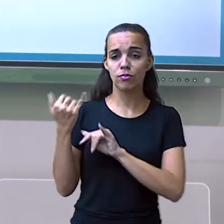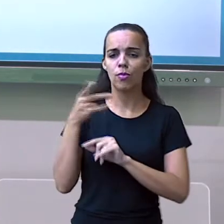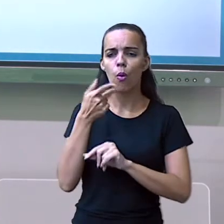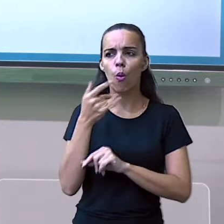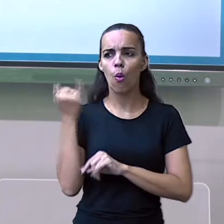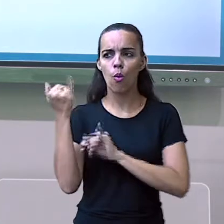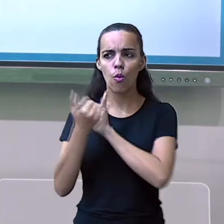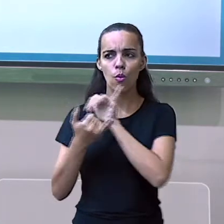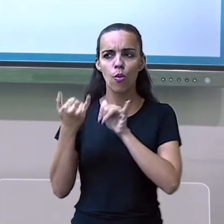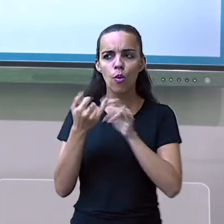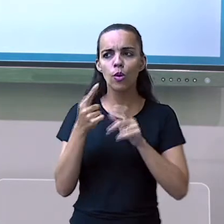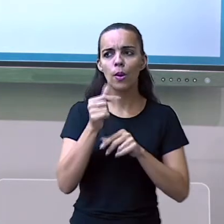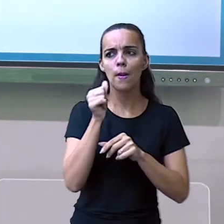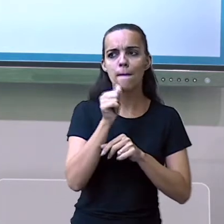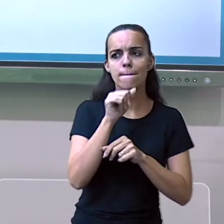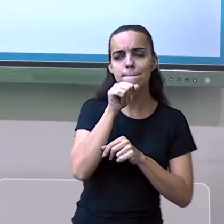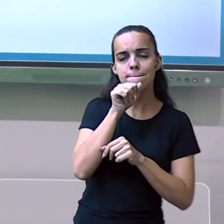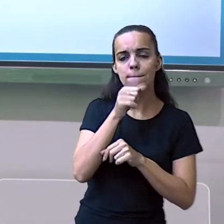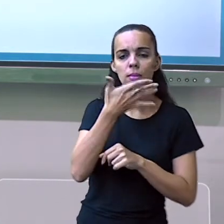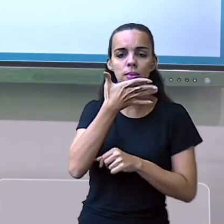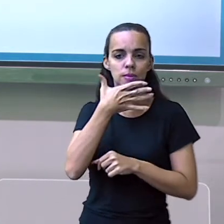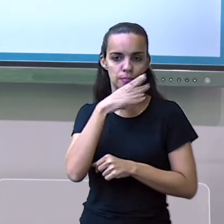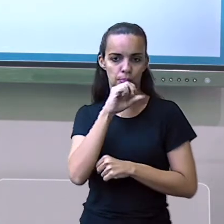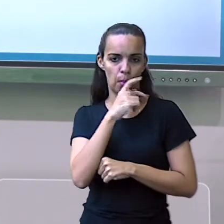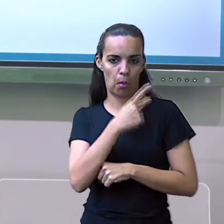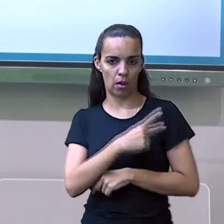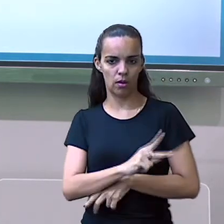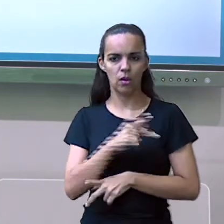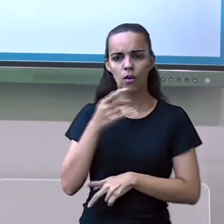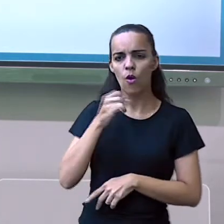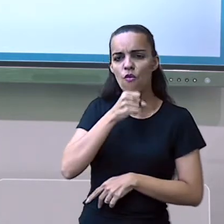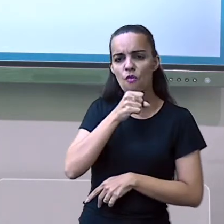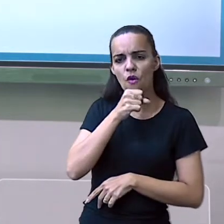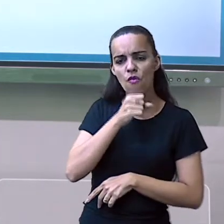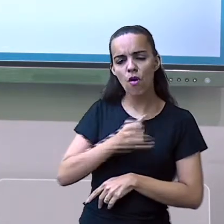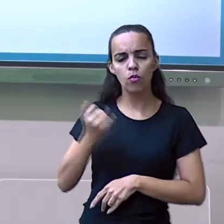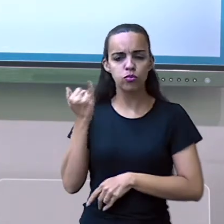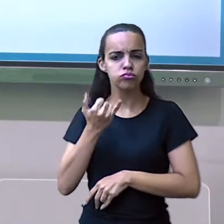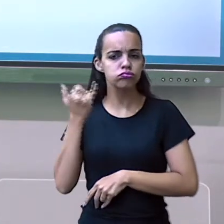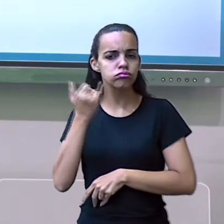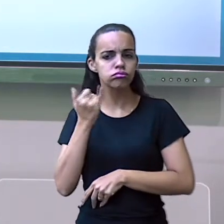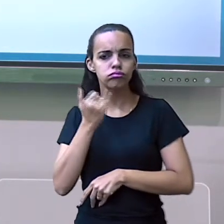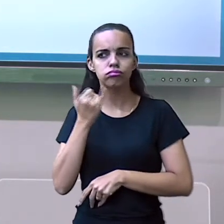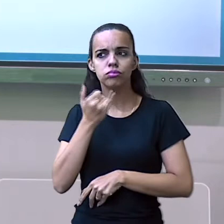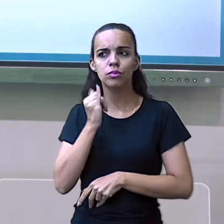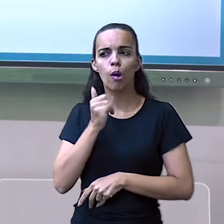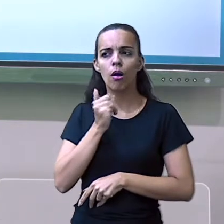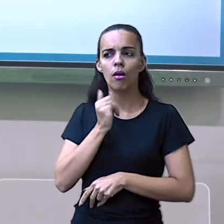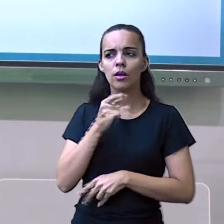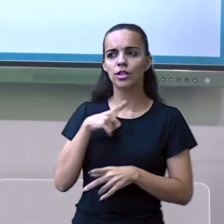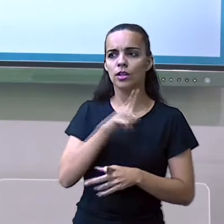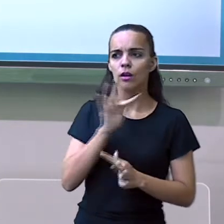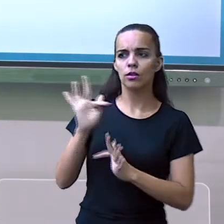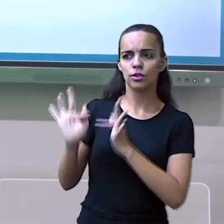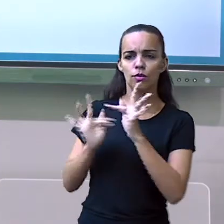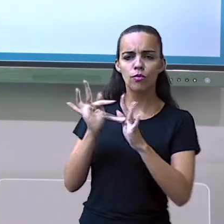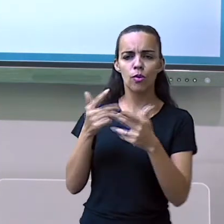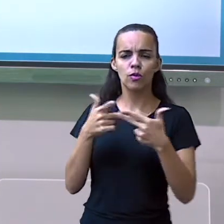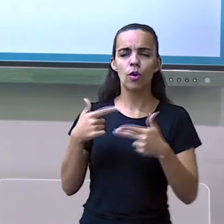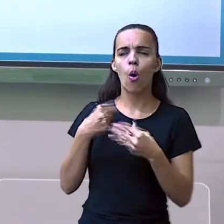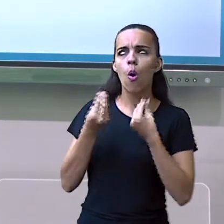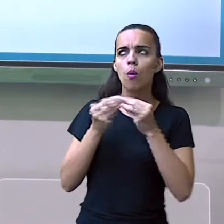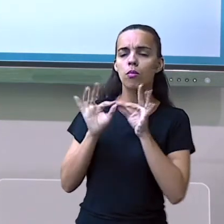Minha avó paterna contava histórias fantásticas do seu Líbano